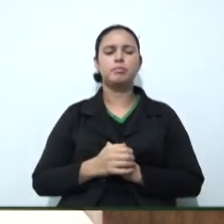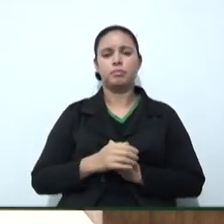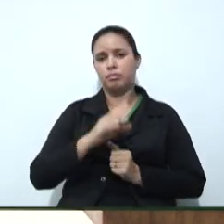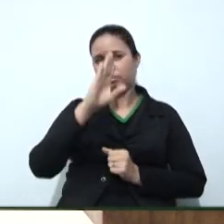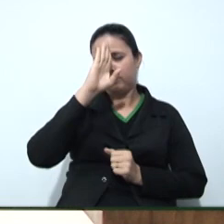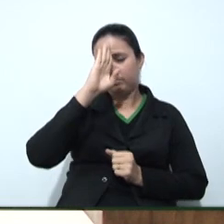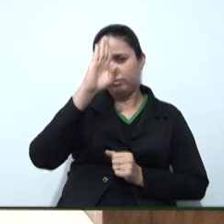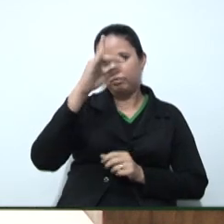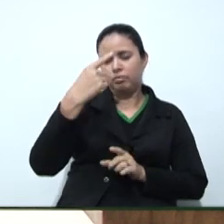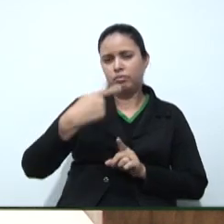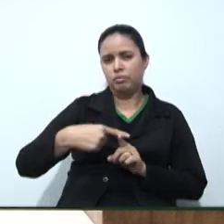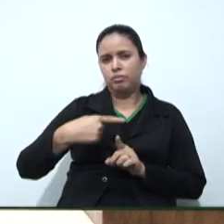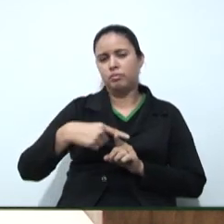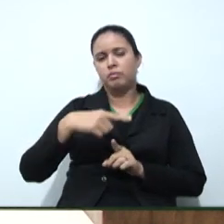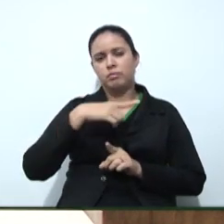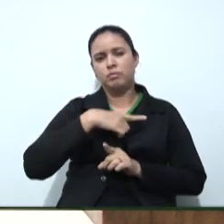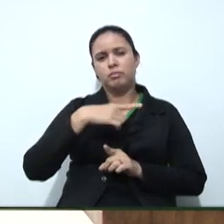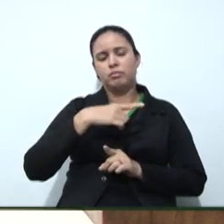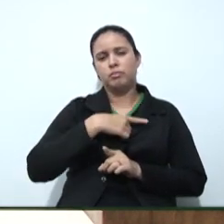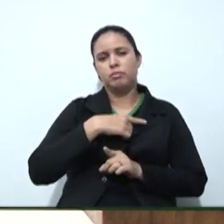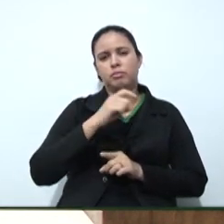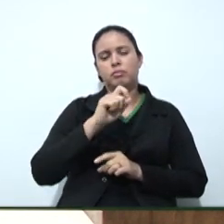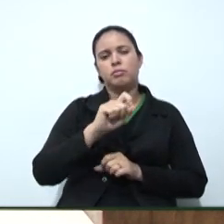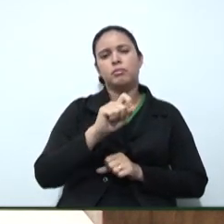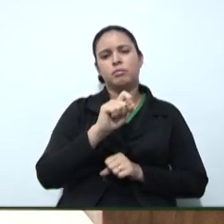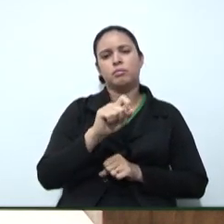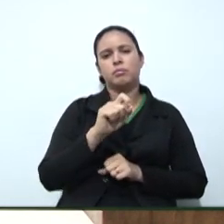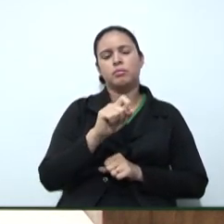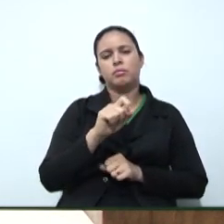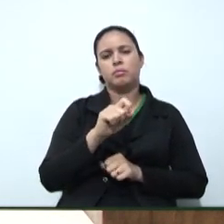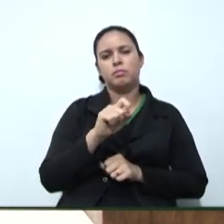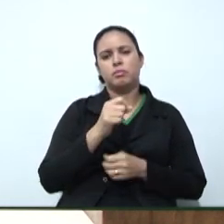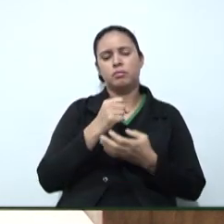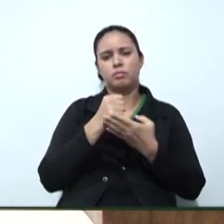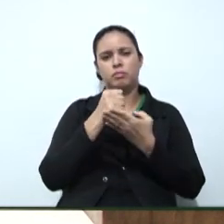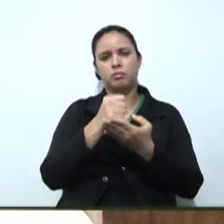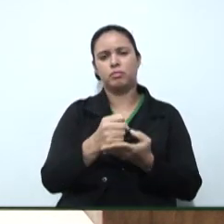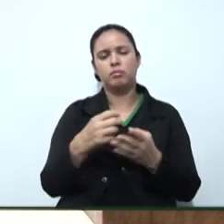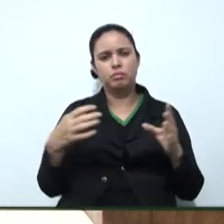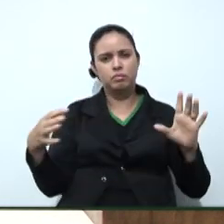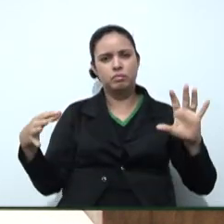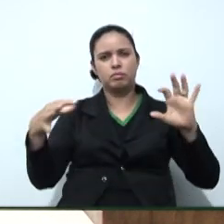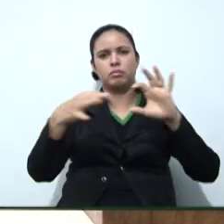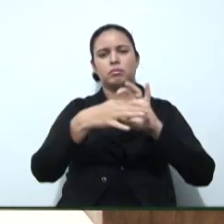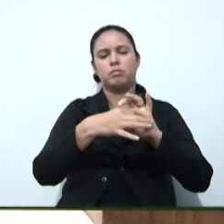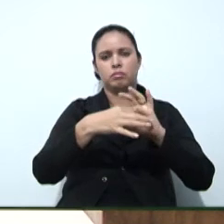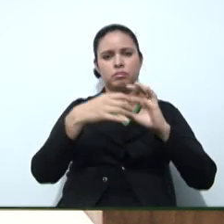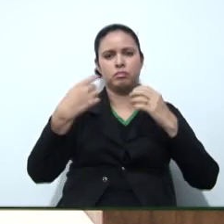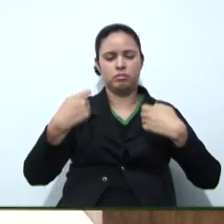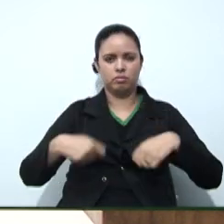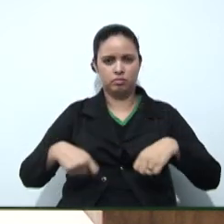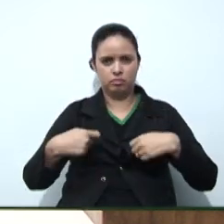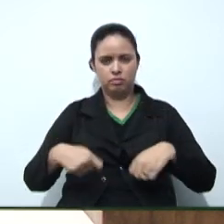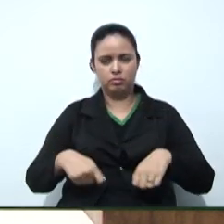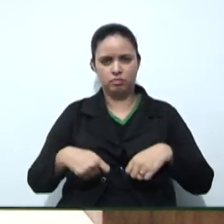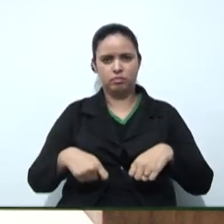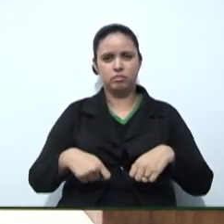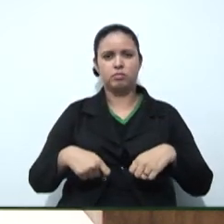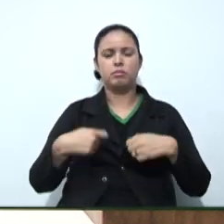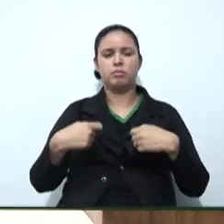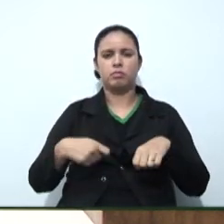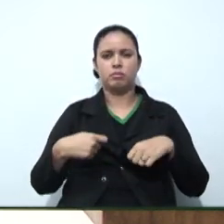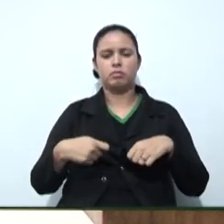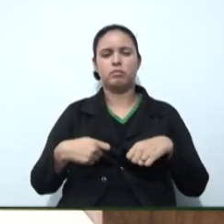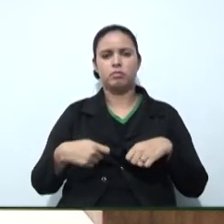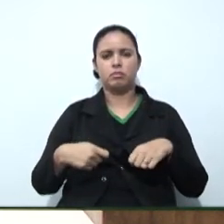principalmente porque existe aquele trabalho, não é, professor? Um trabalho de integração que eles têm que fazer, não é? Com certeza. Que os alunos precisam fazer